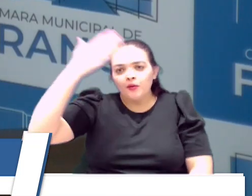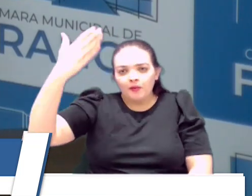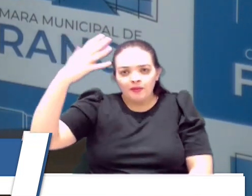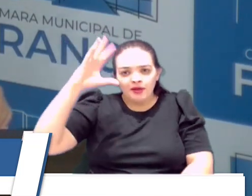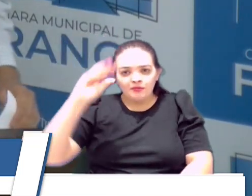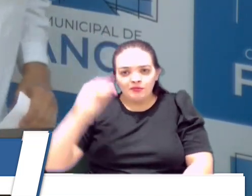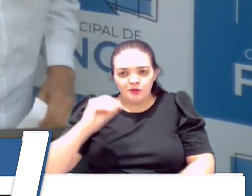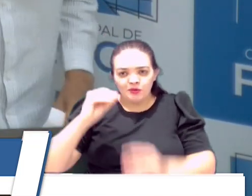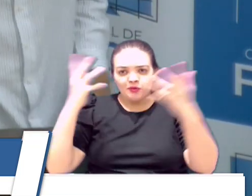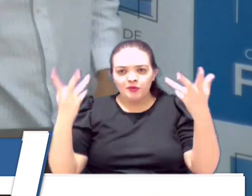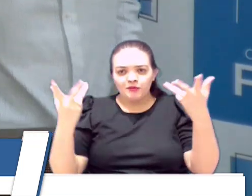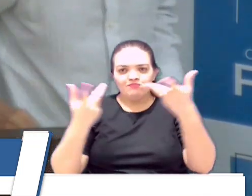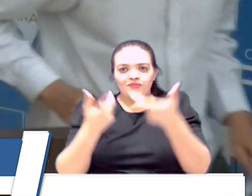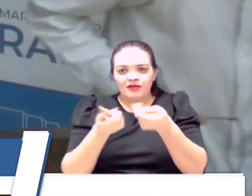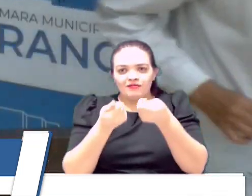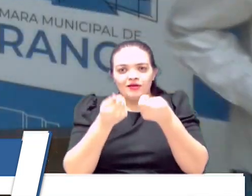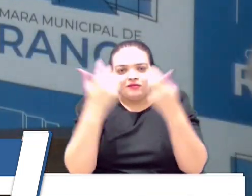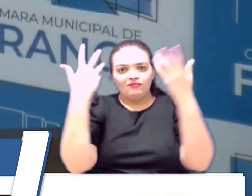maravilhosa.